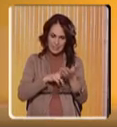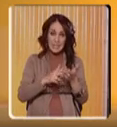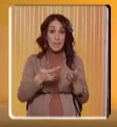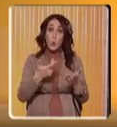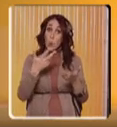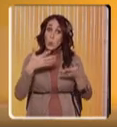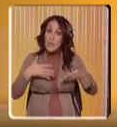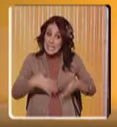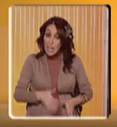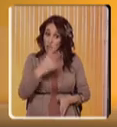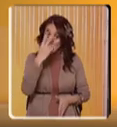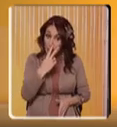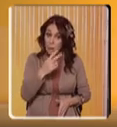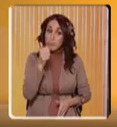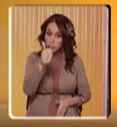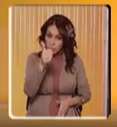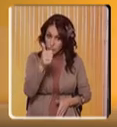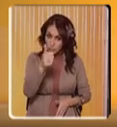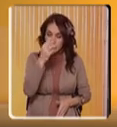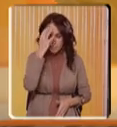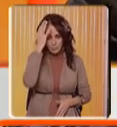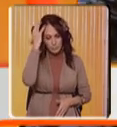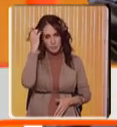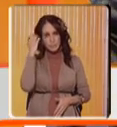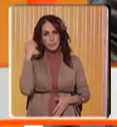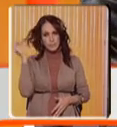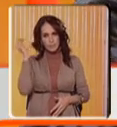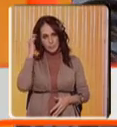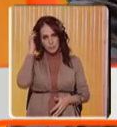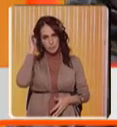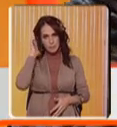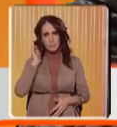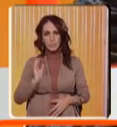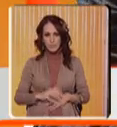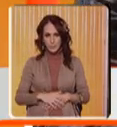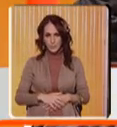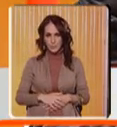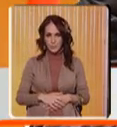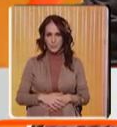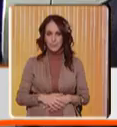de nascença. A resposta é verdade, sim. Vamos à próxima questão para a nossa nutricionista: